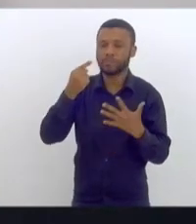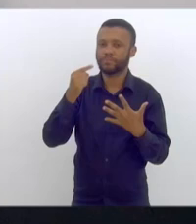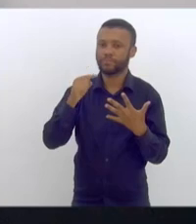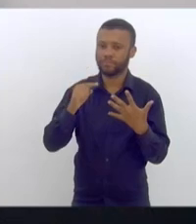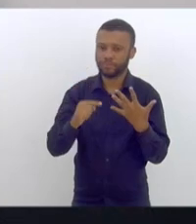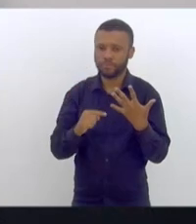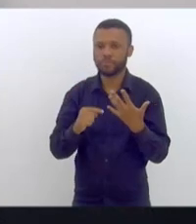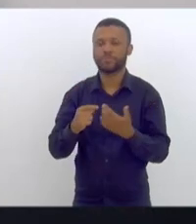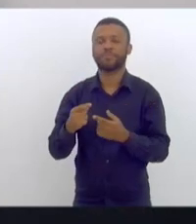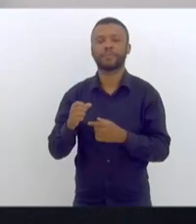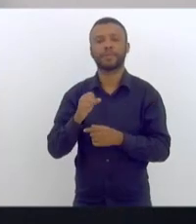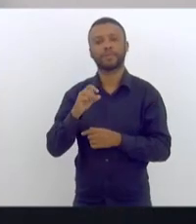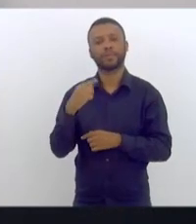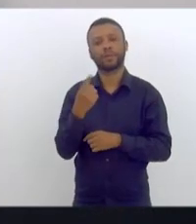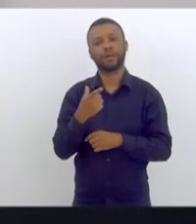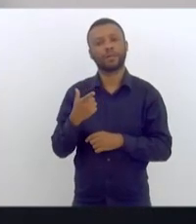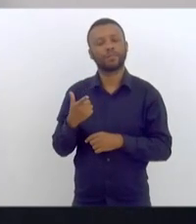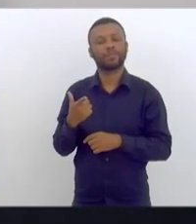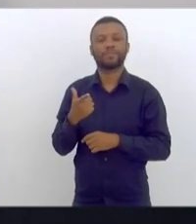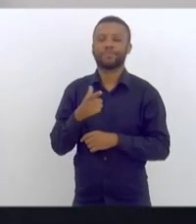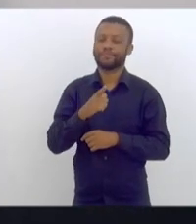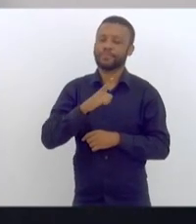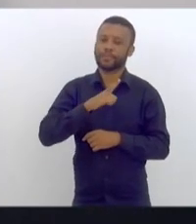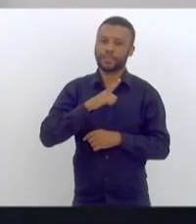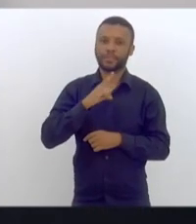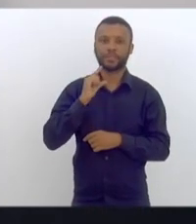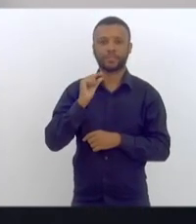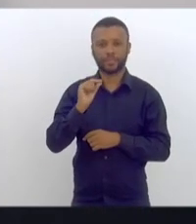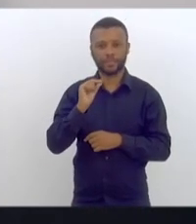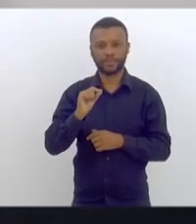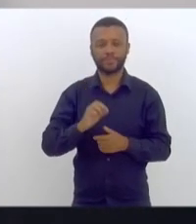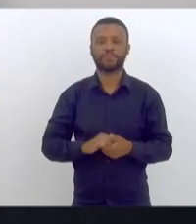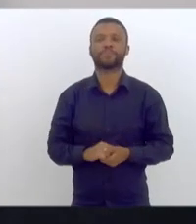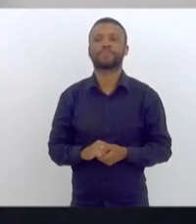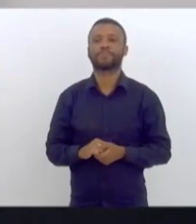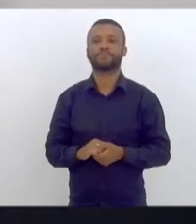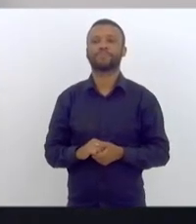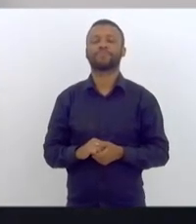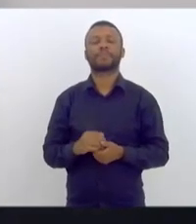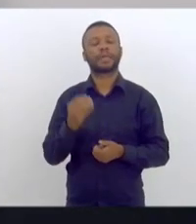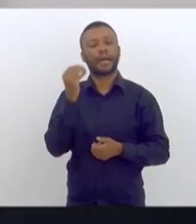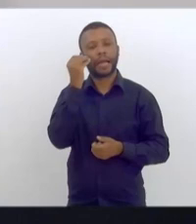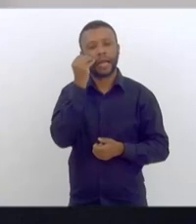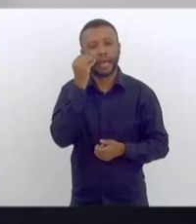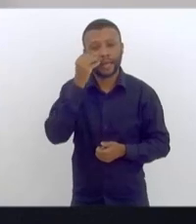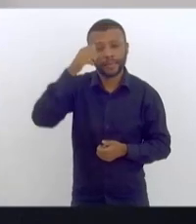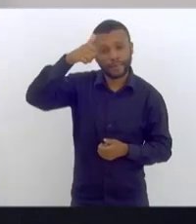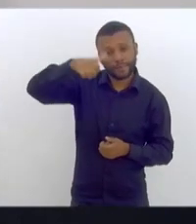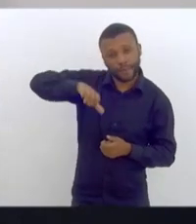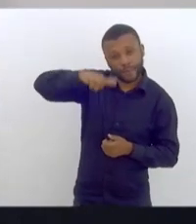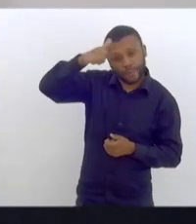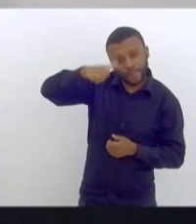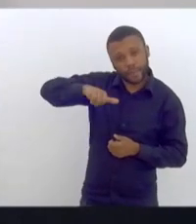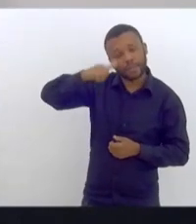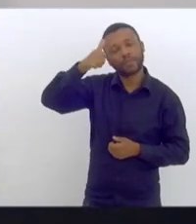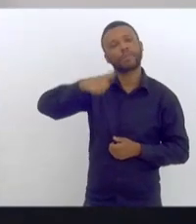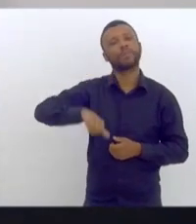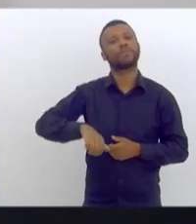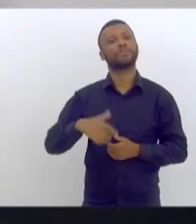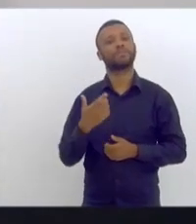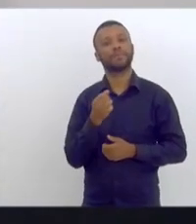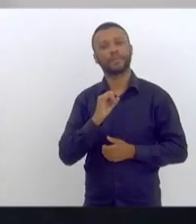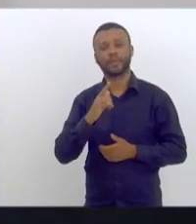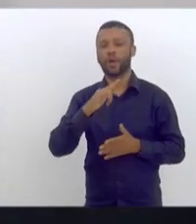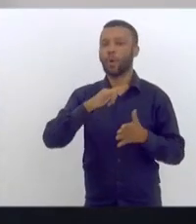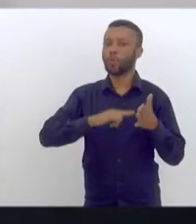se não a gente vai teria que essa verificação se é